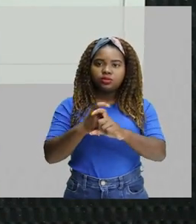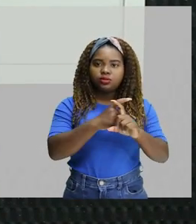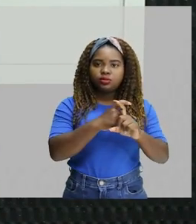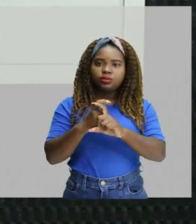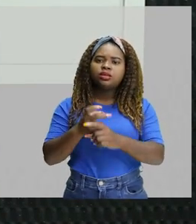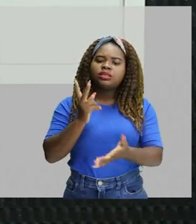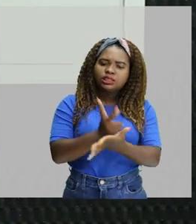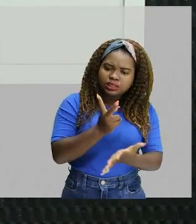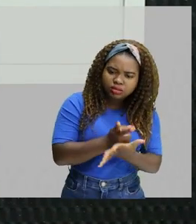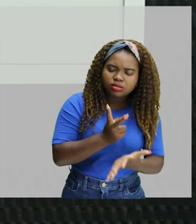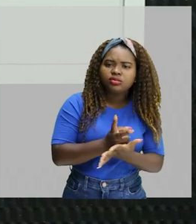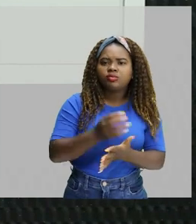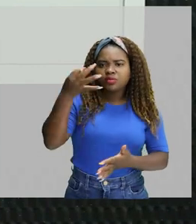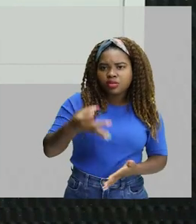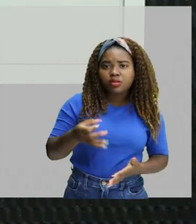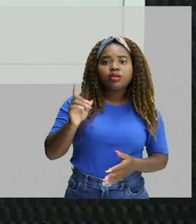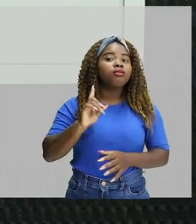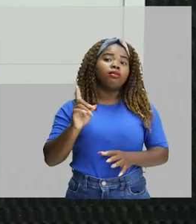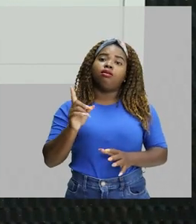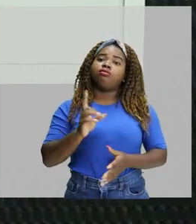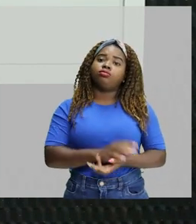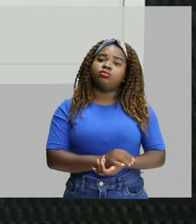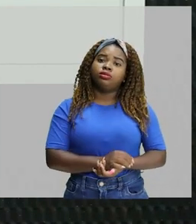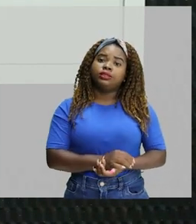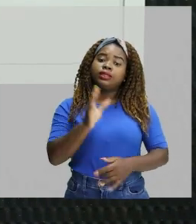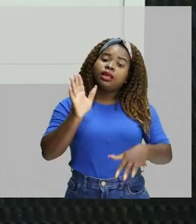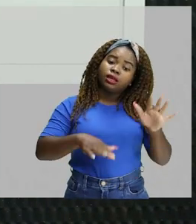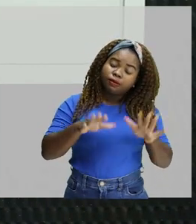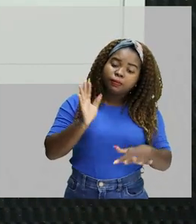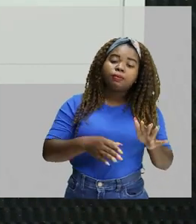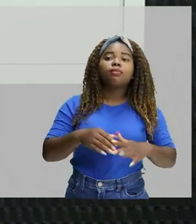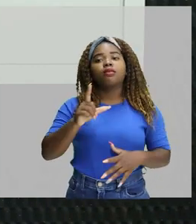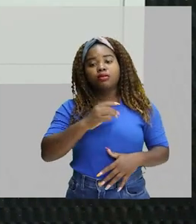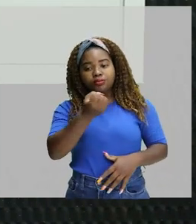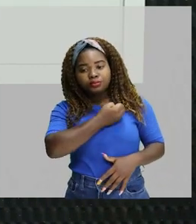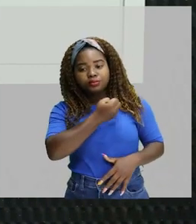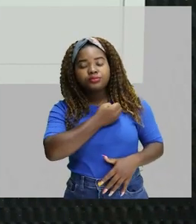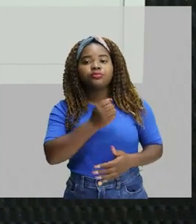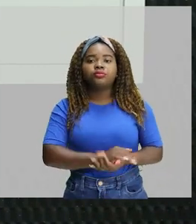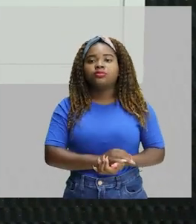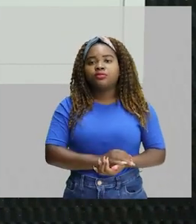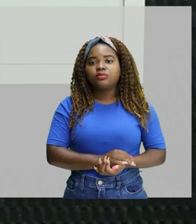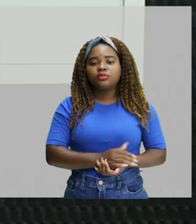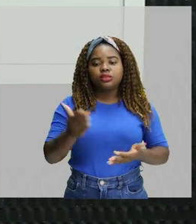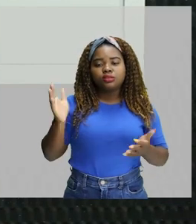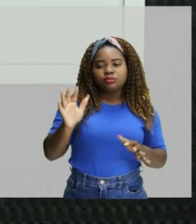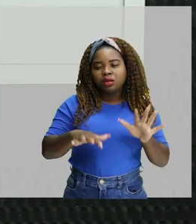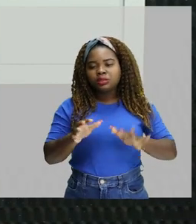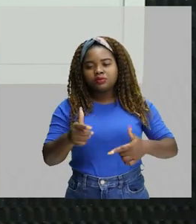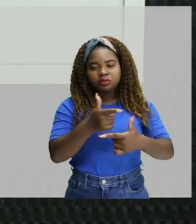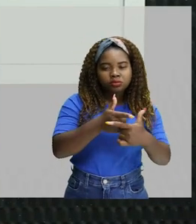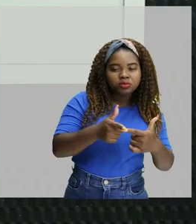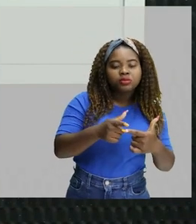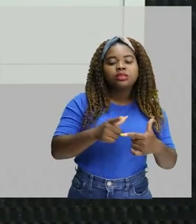professor não pode ser que sobre um resto né na na divisão com números vezes você faz uma divisão que que não que é inexata que